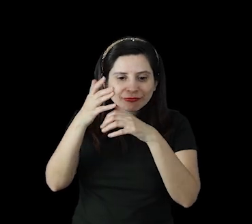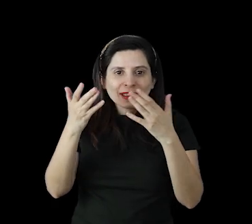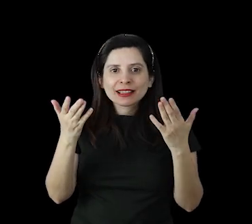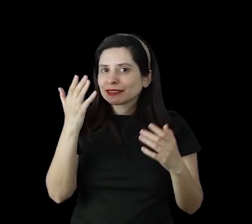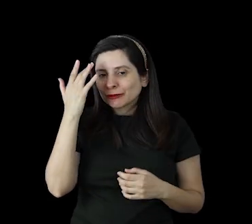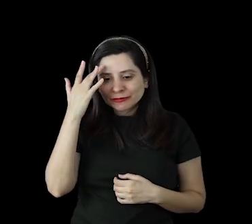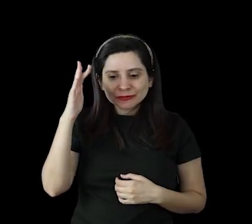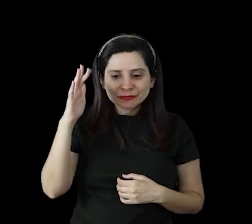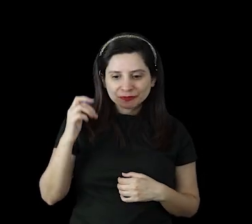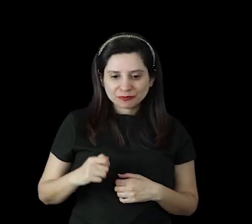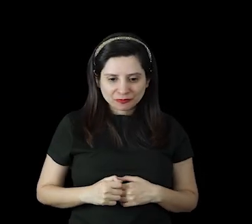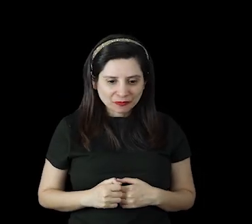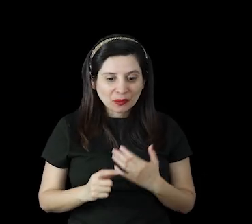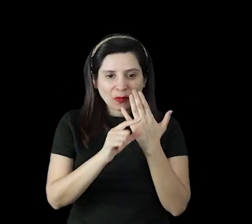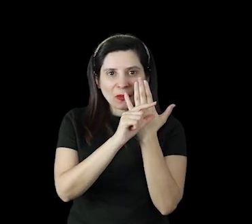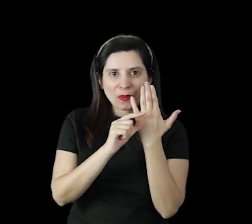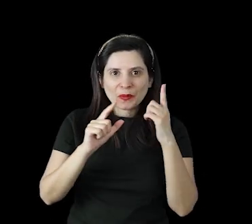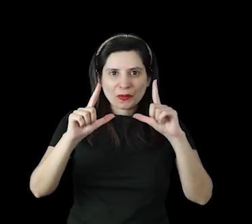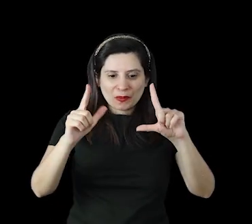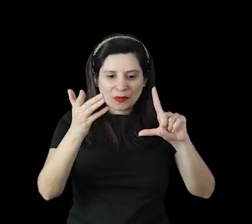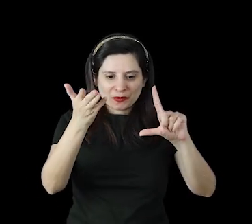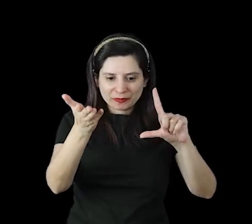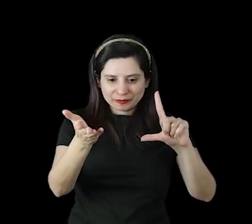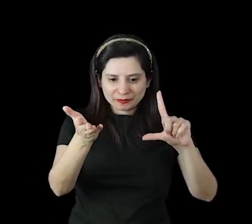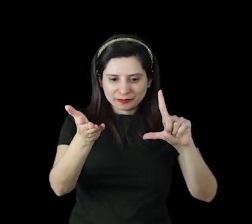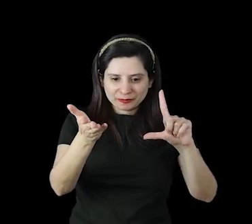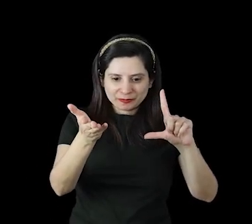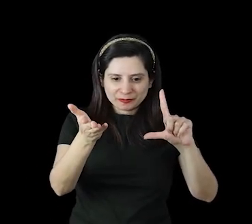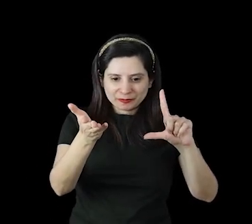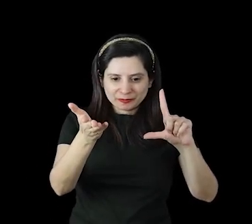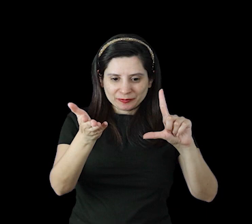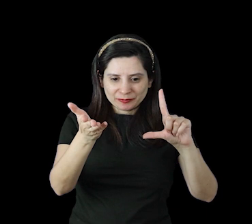não não, o Save the Cat, né, o Nutshell não saiu, né.